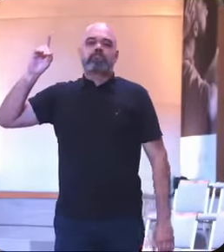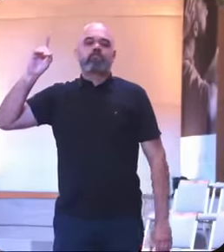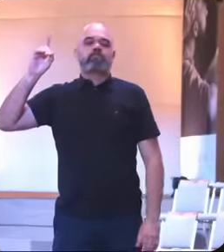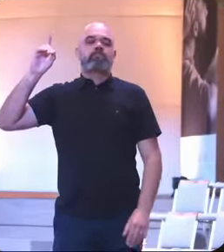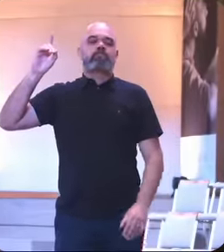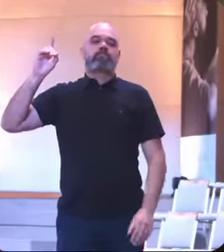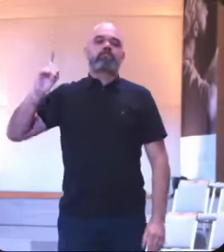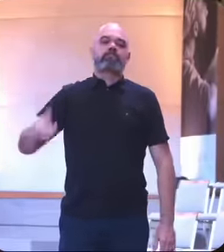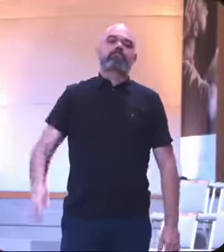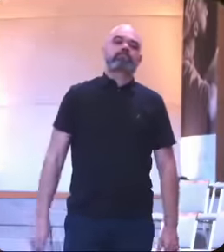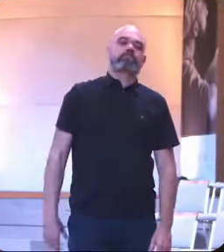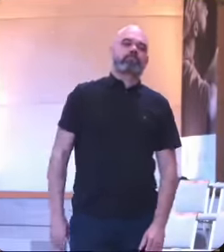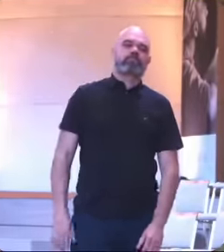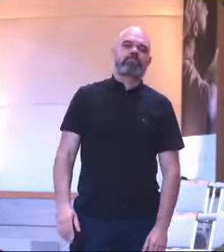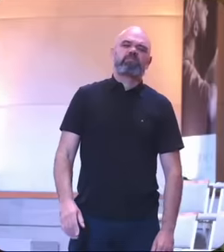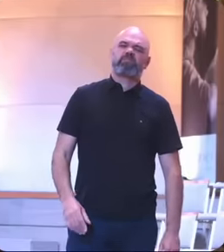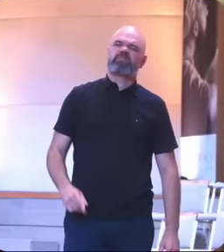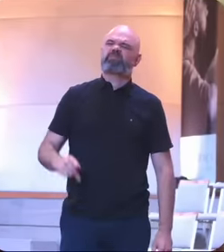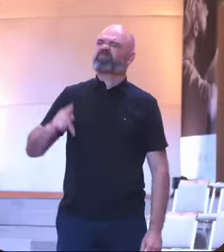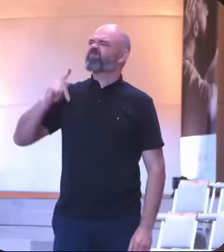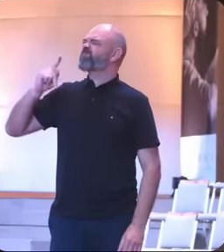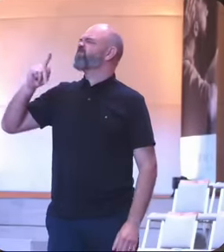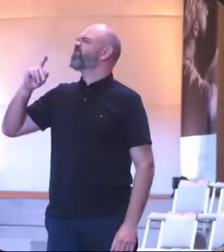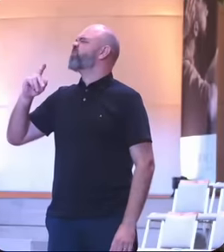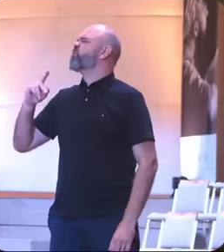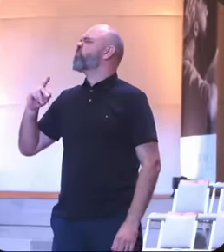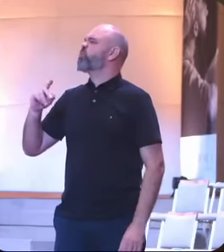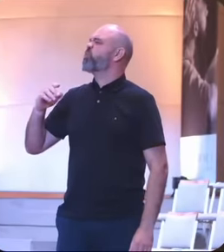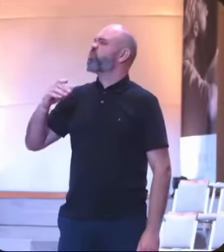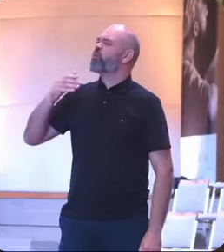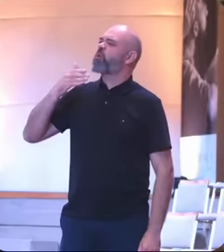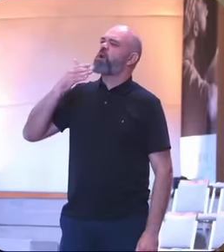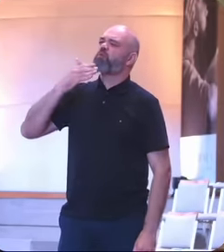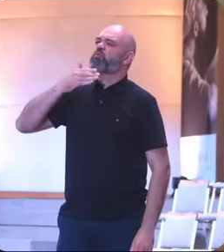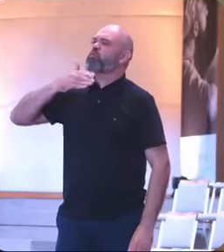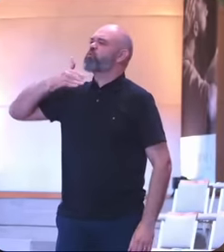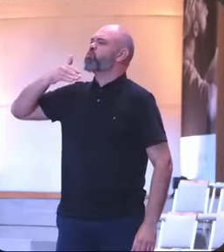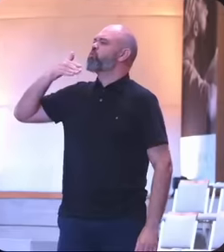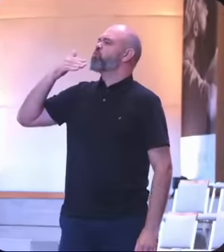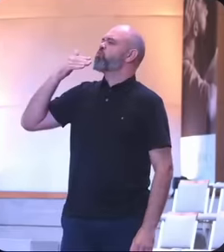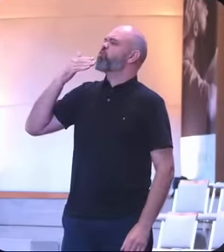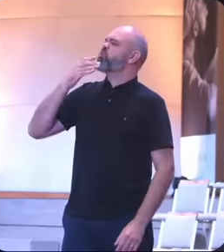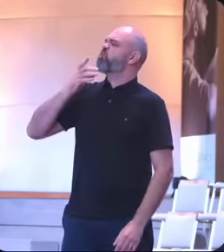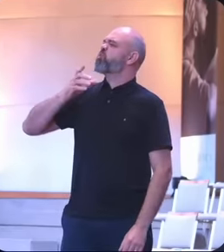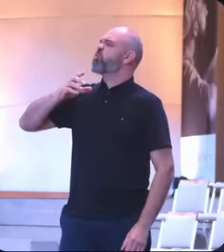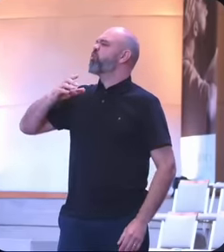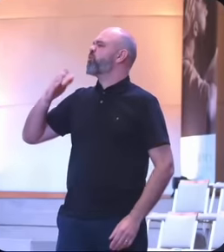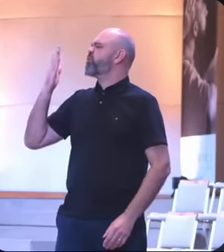Tua doce voz,